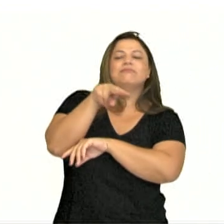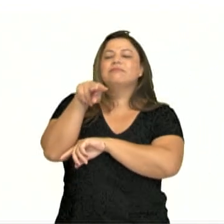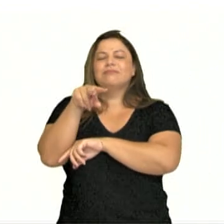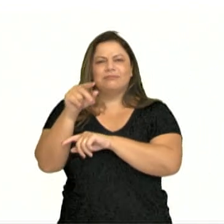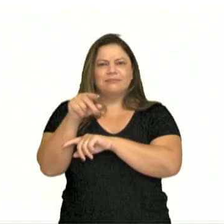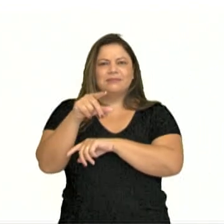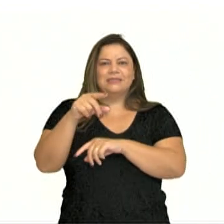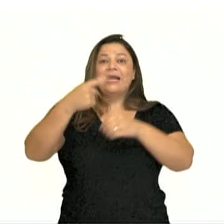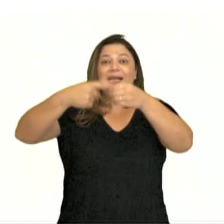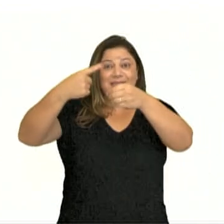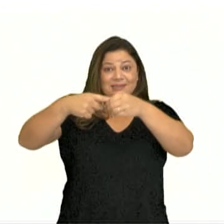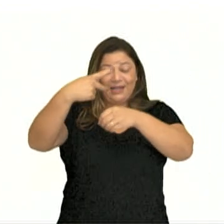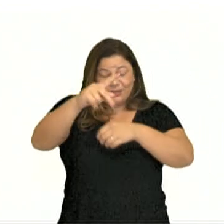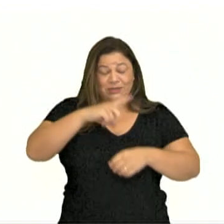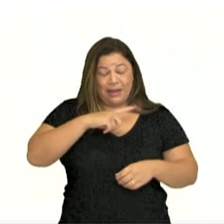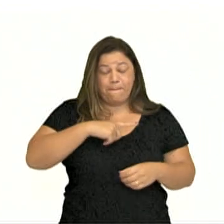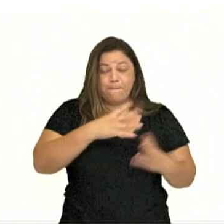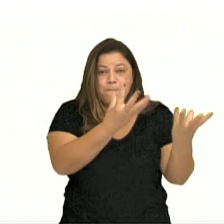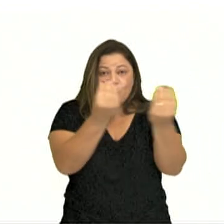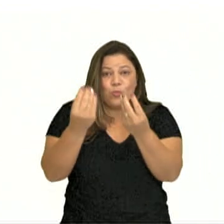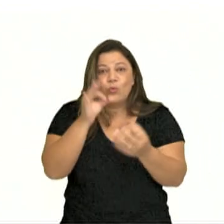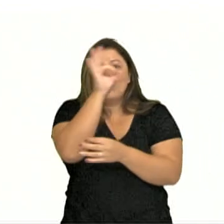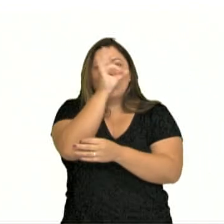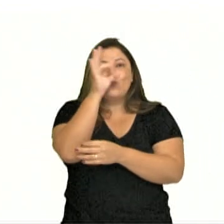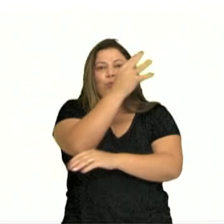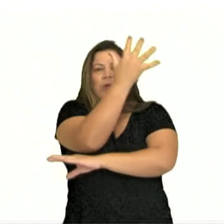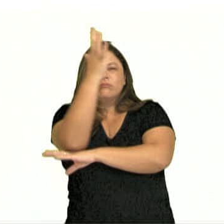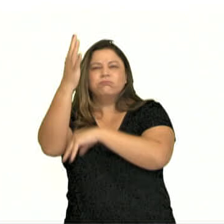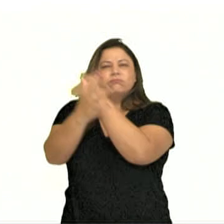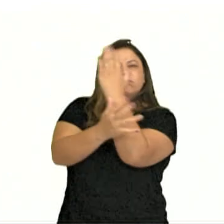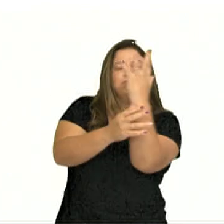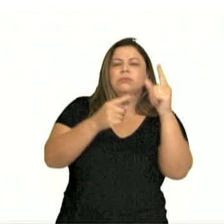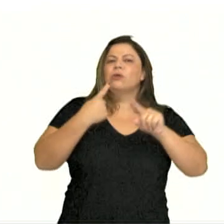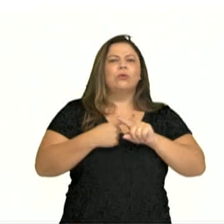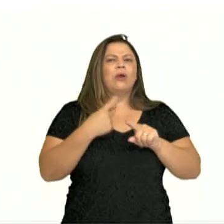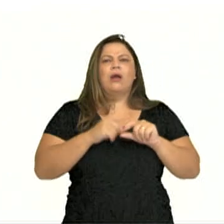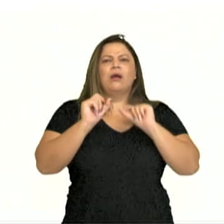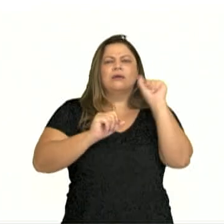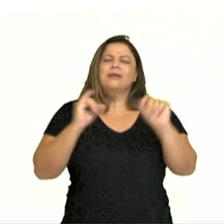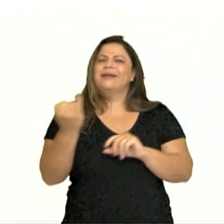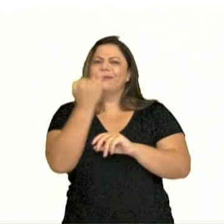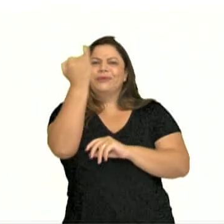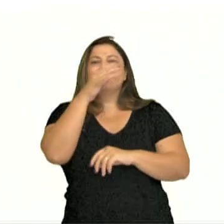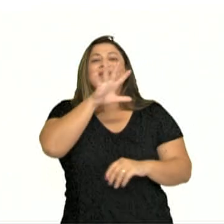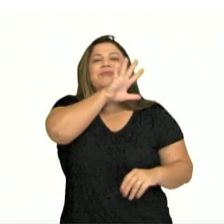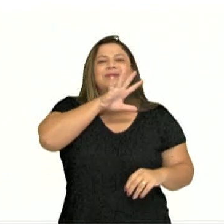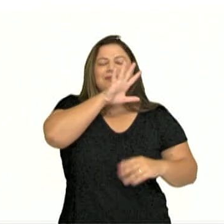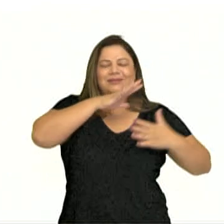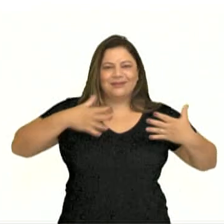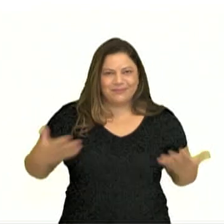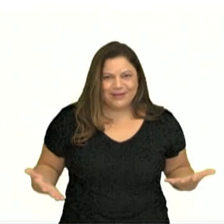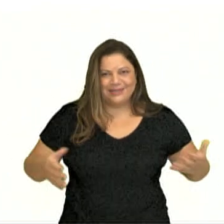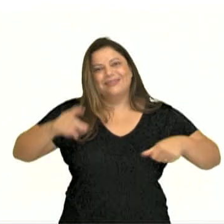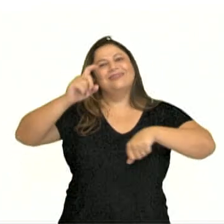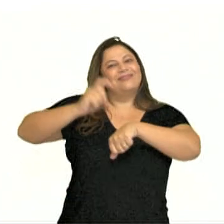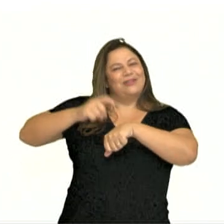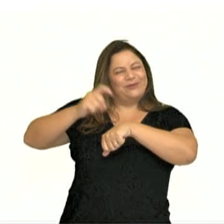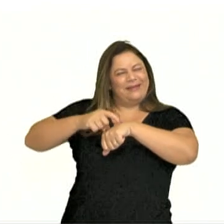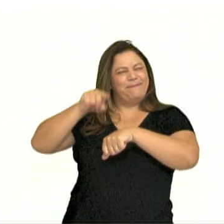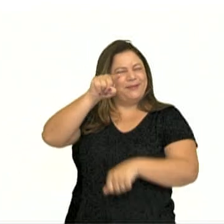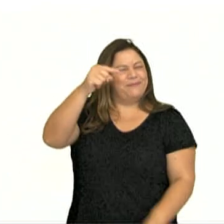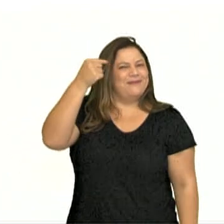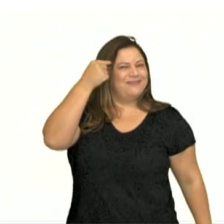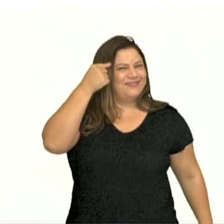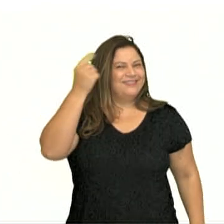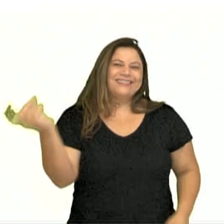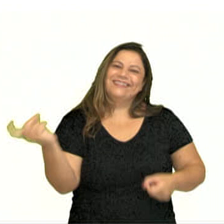muitas áreas verdes? Qual é a importância das plantas para os animais? Eu vou dar um tempinho para você pensar